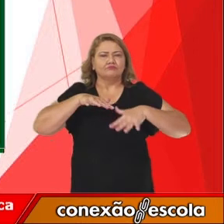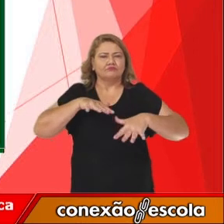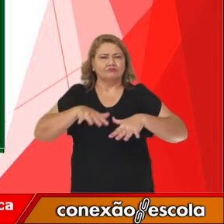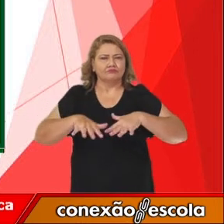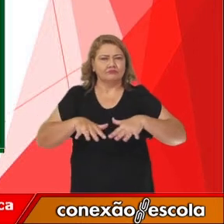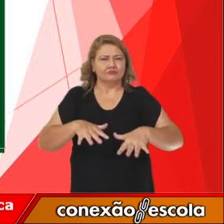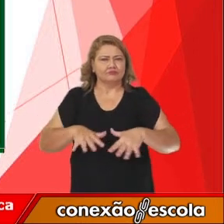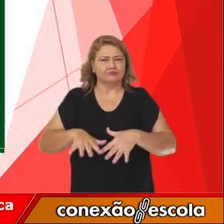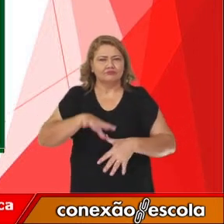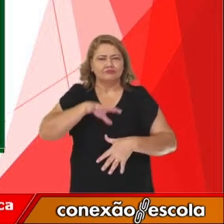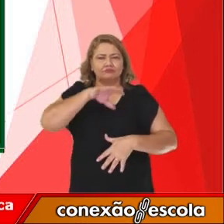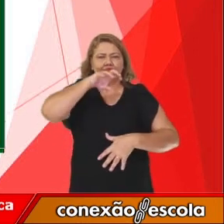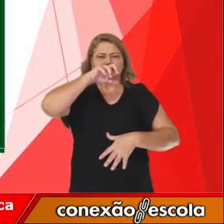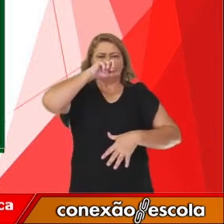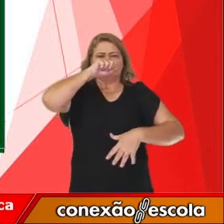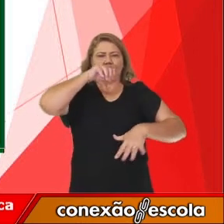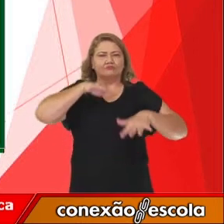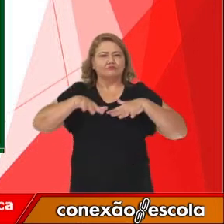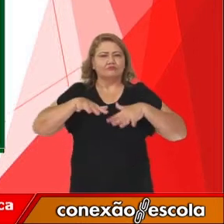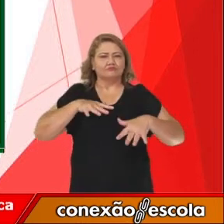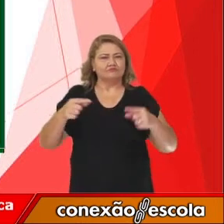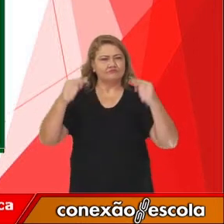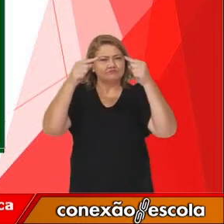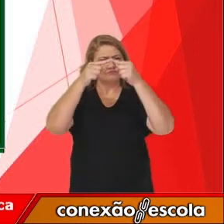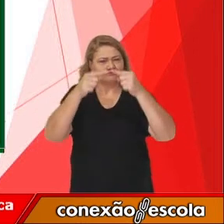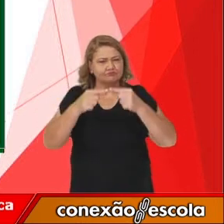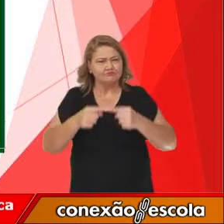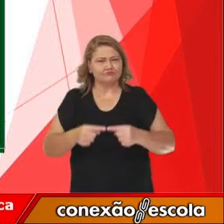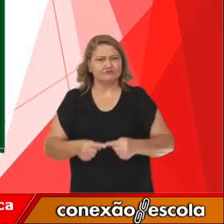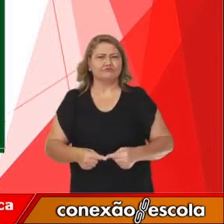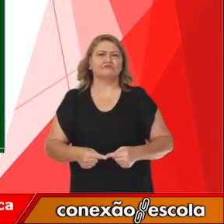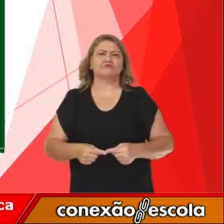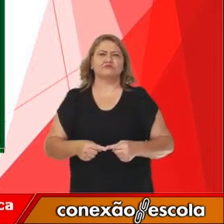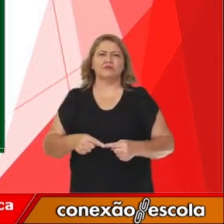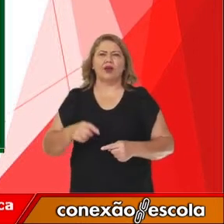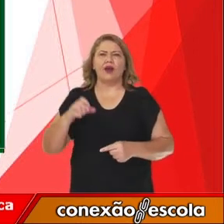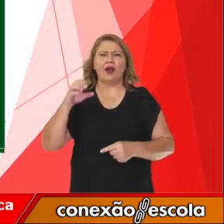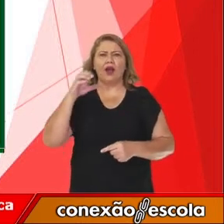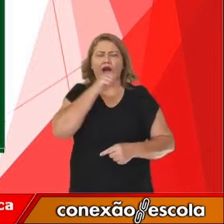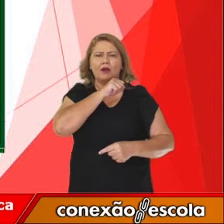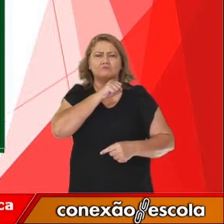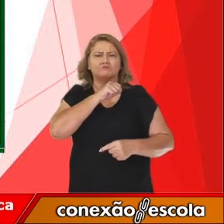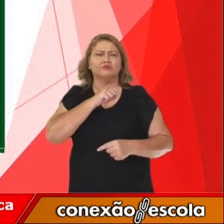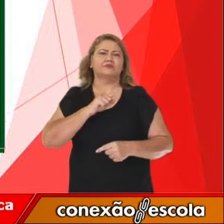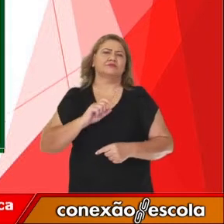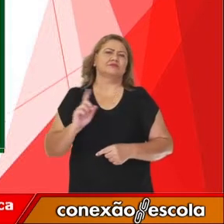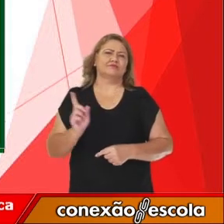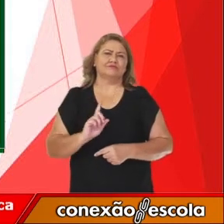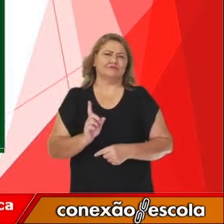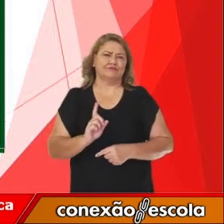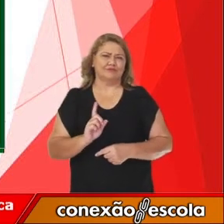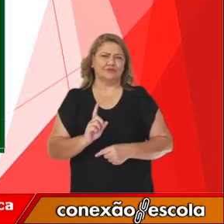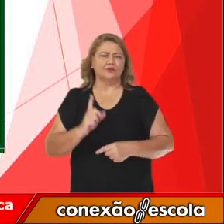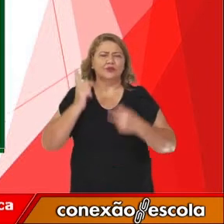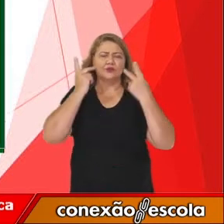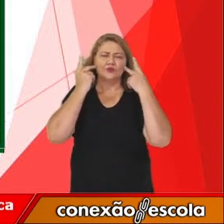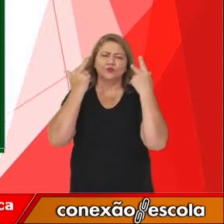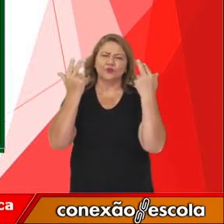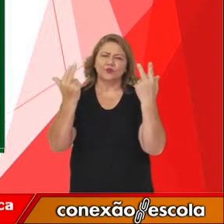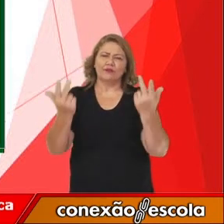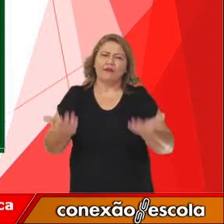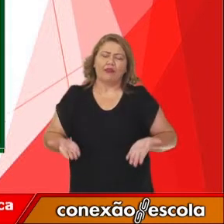com atenção plena contínuos sem desaceleração Tranquilidade e leveza